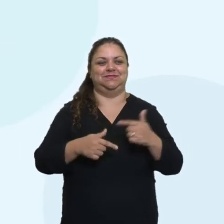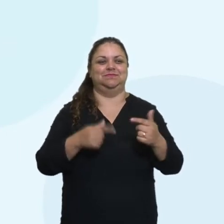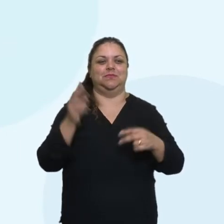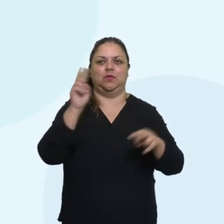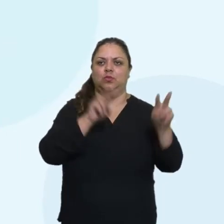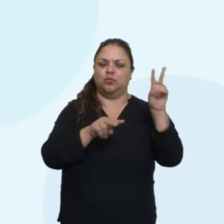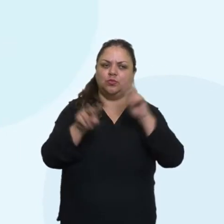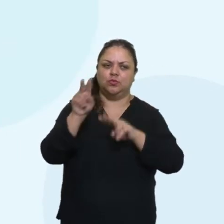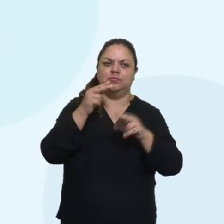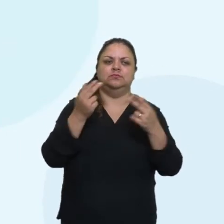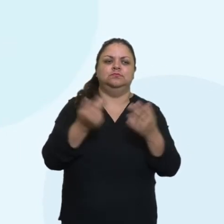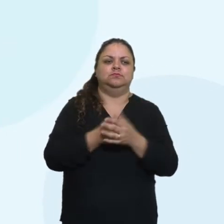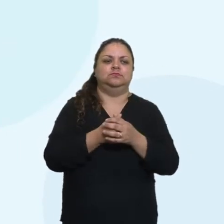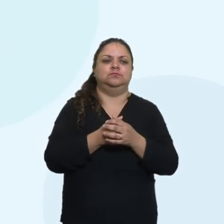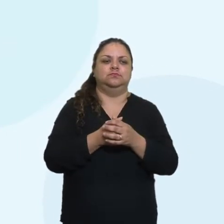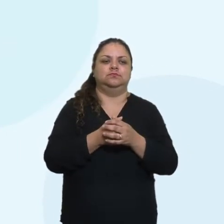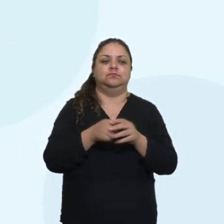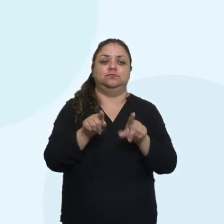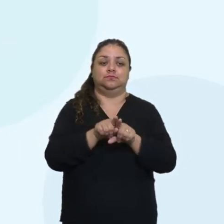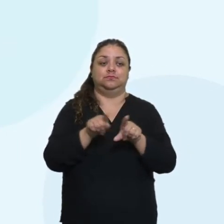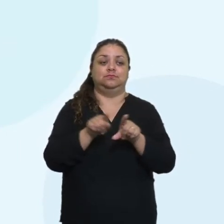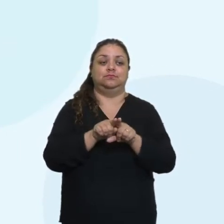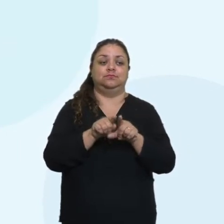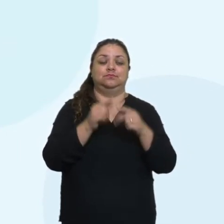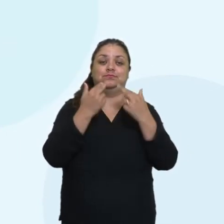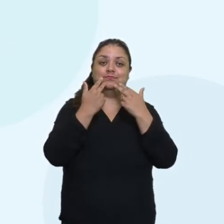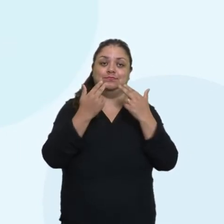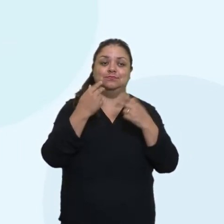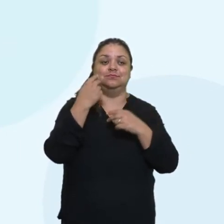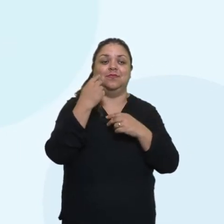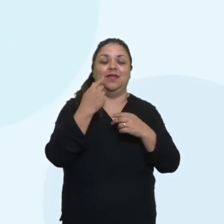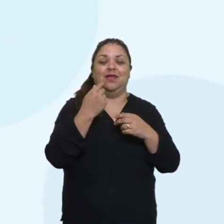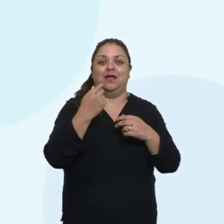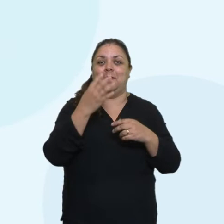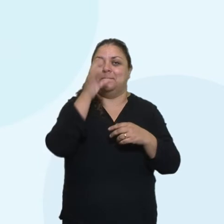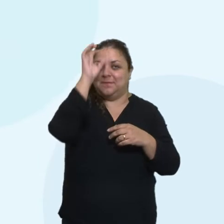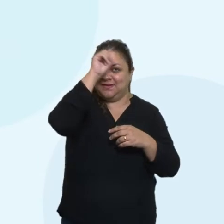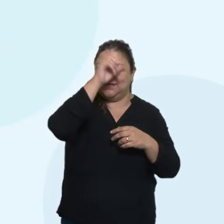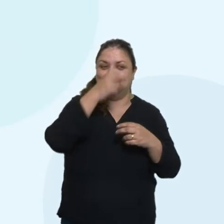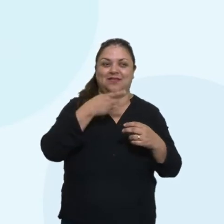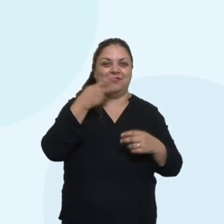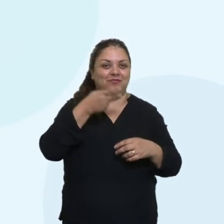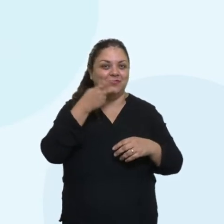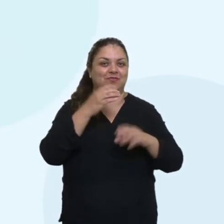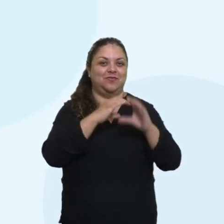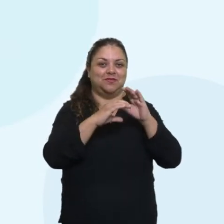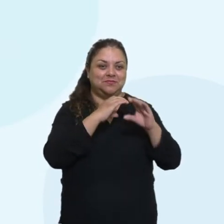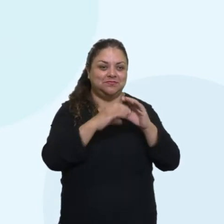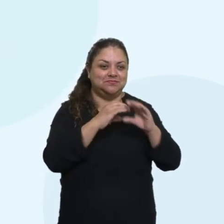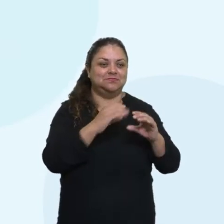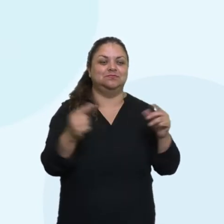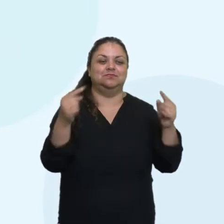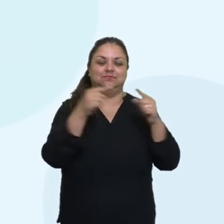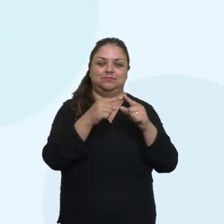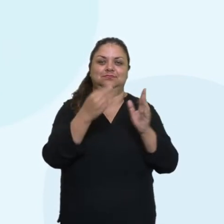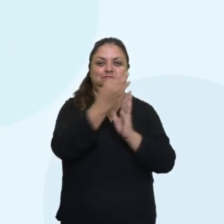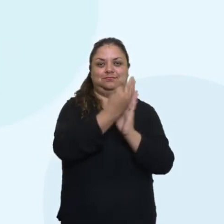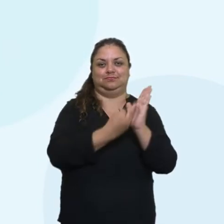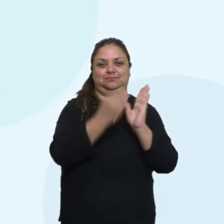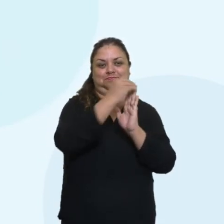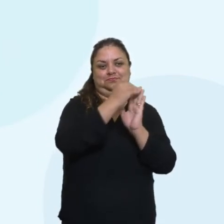imagens e características do de vocabulário são usados para representar diferentes ideias e as uns em textos